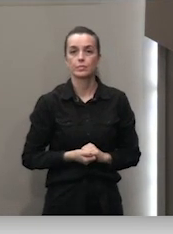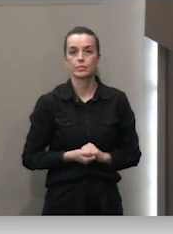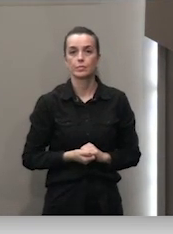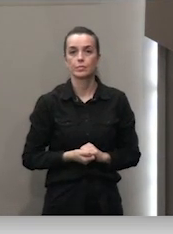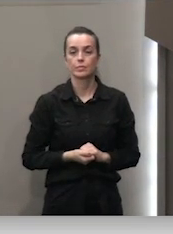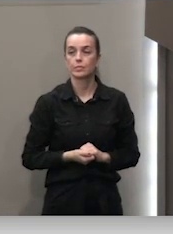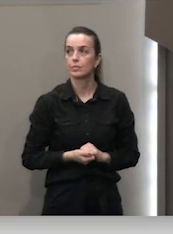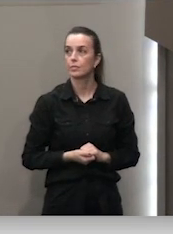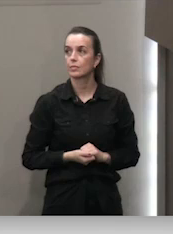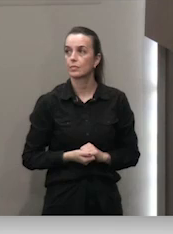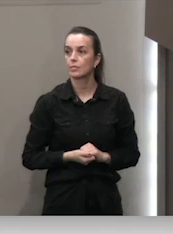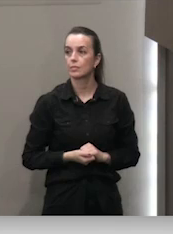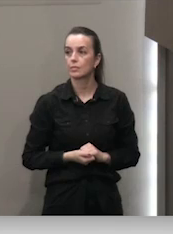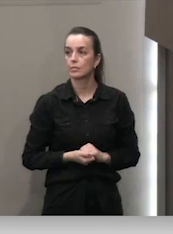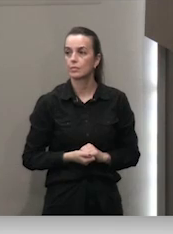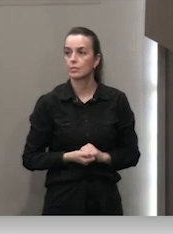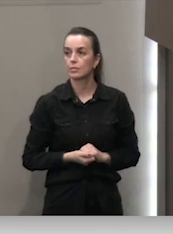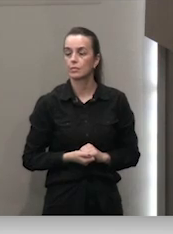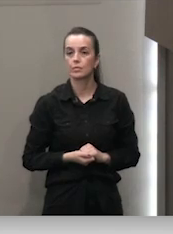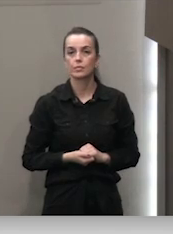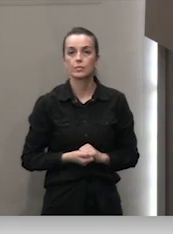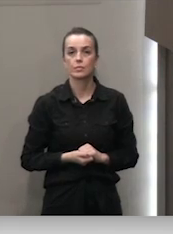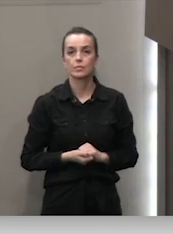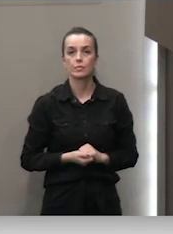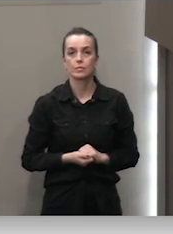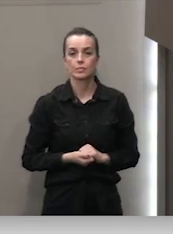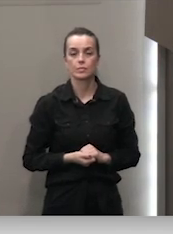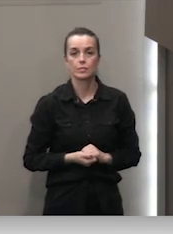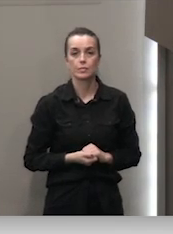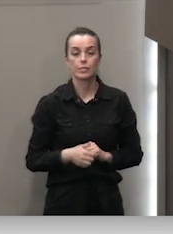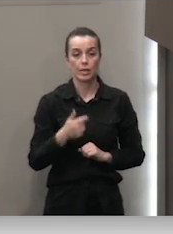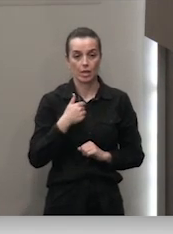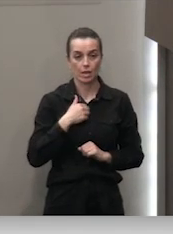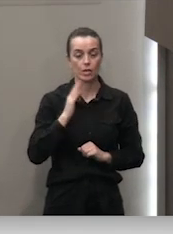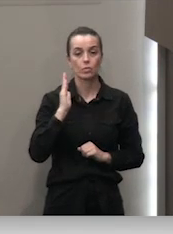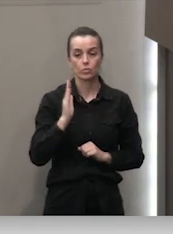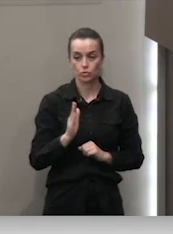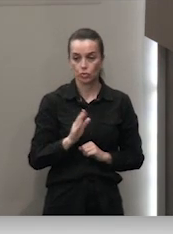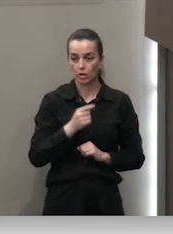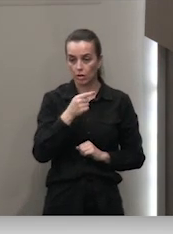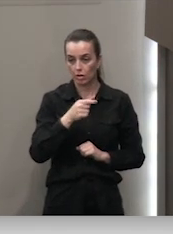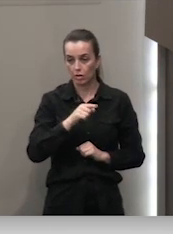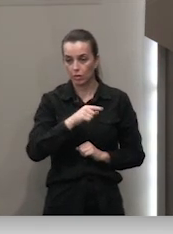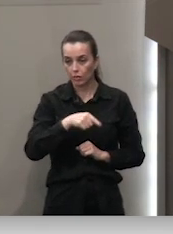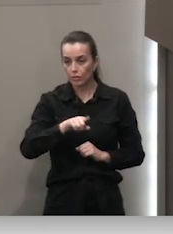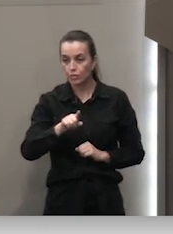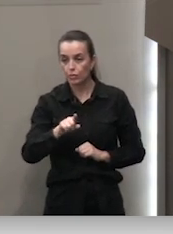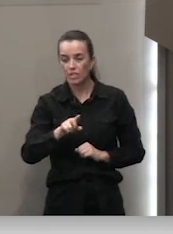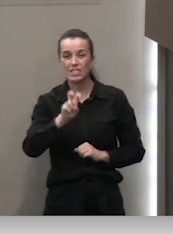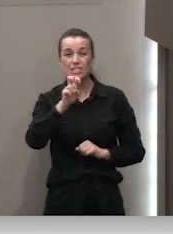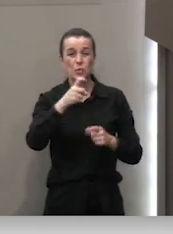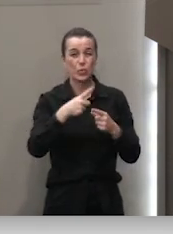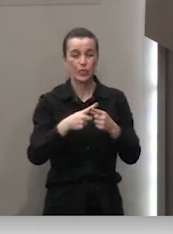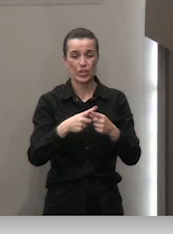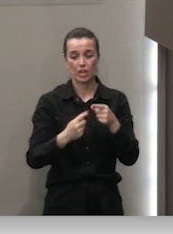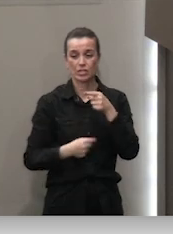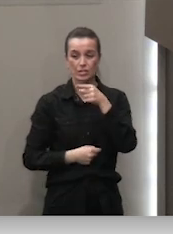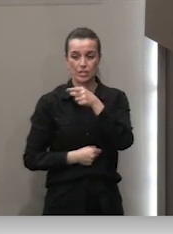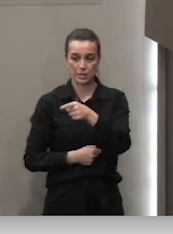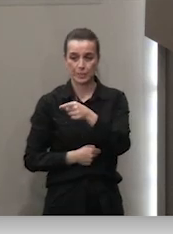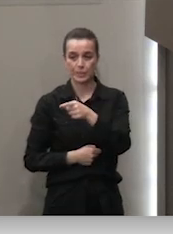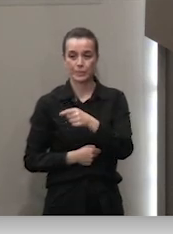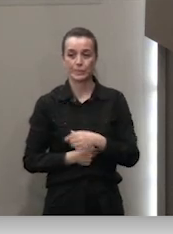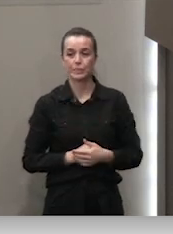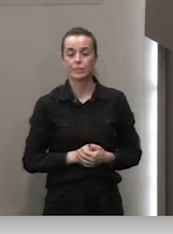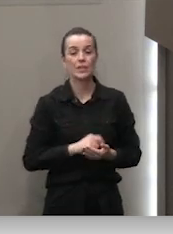uma novidade para esse plenário, porque eu já estive no local mais de 5 vezes,